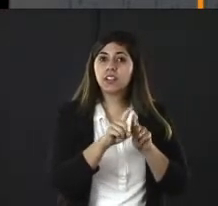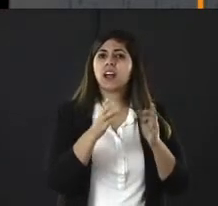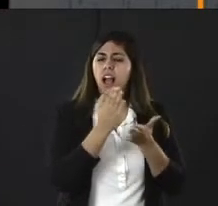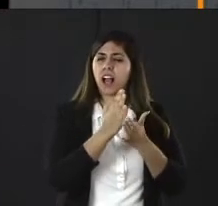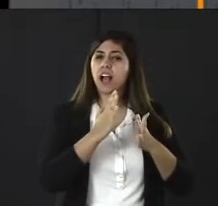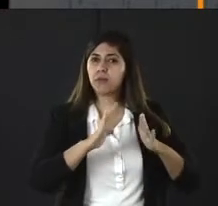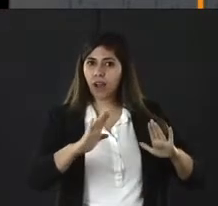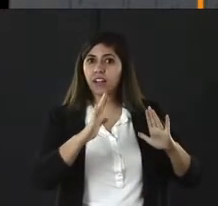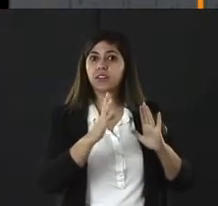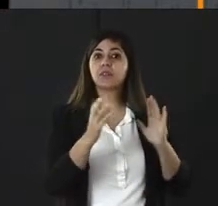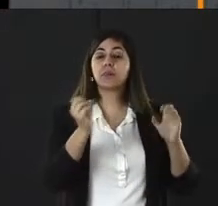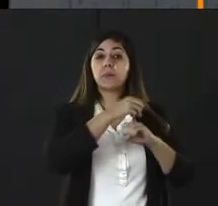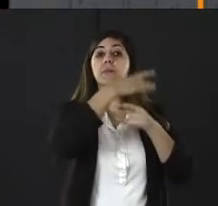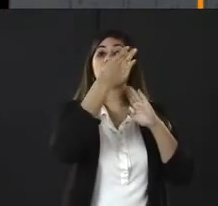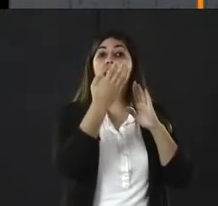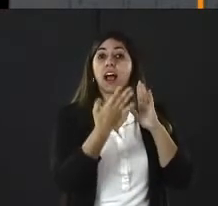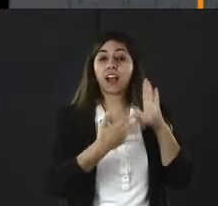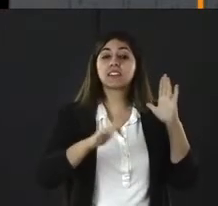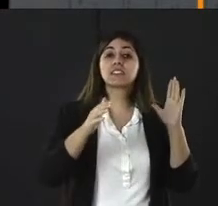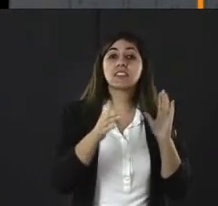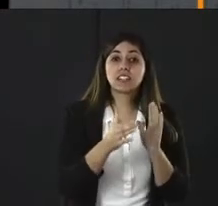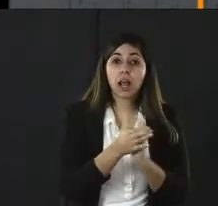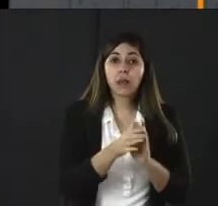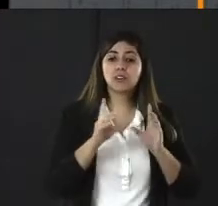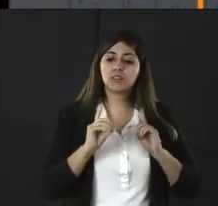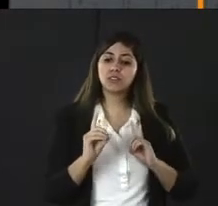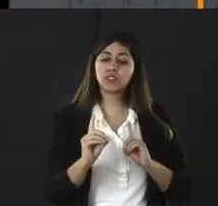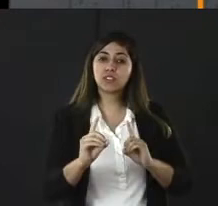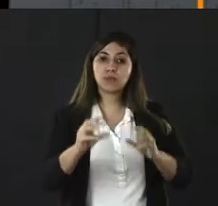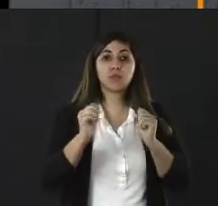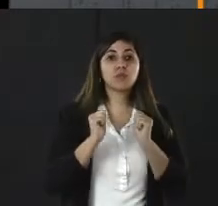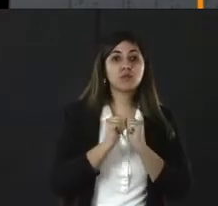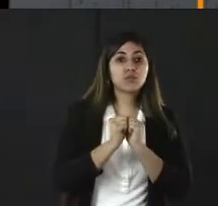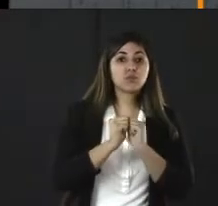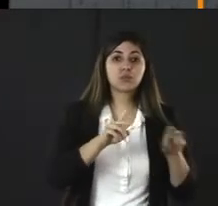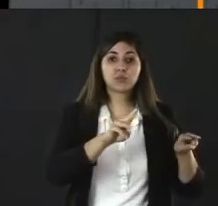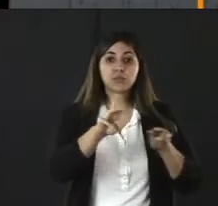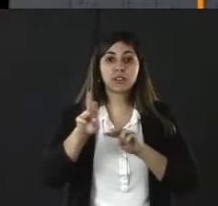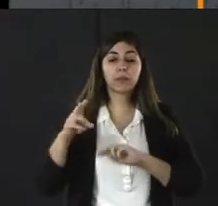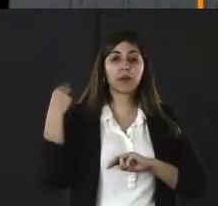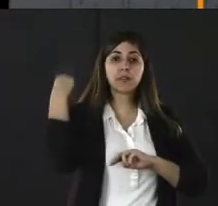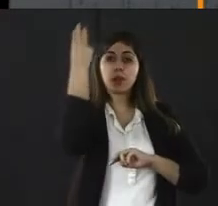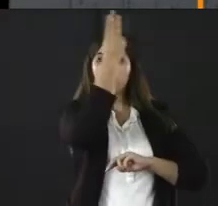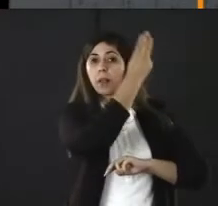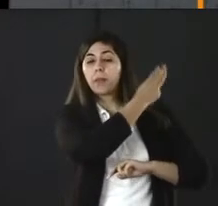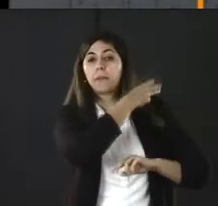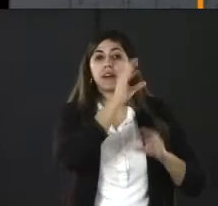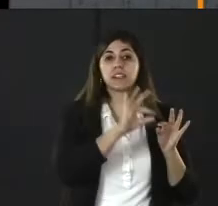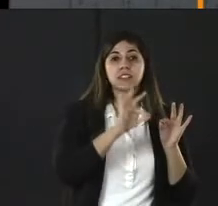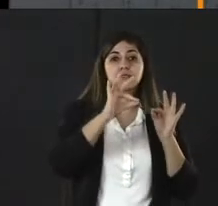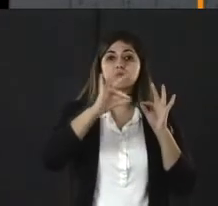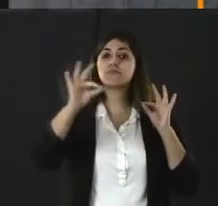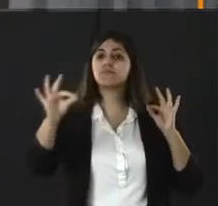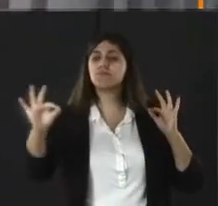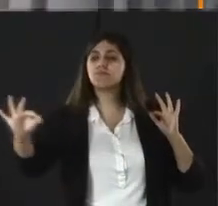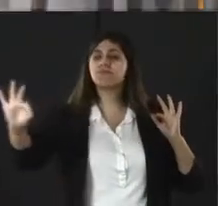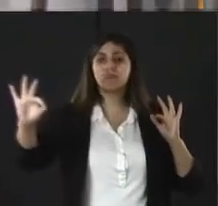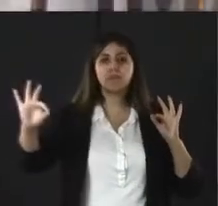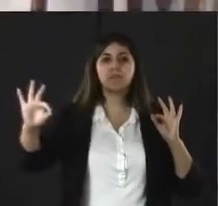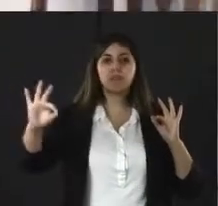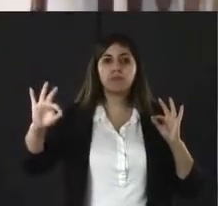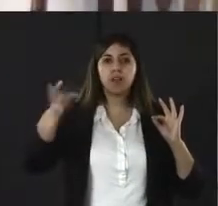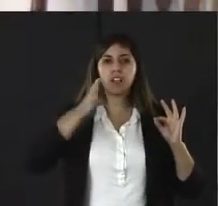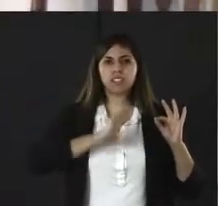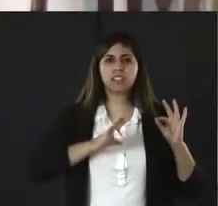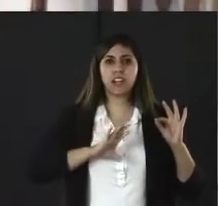para cafarnaum com sua mãe seus irmãos e seus discípulos e ficaram ali na alguns dias